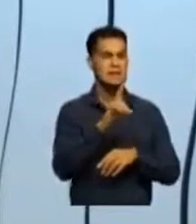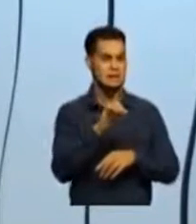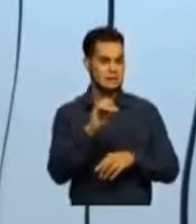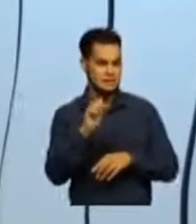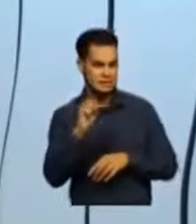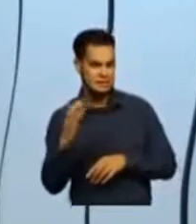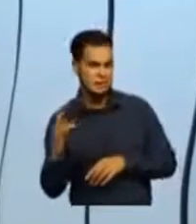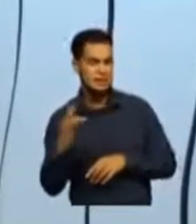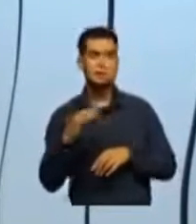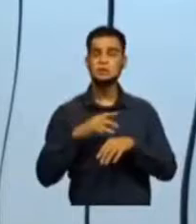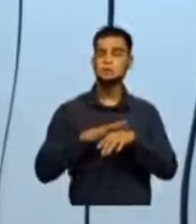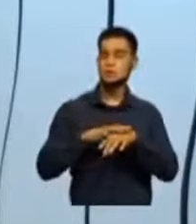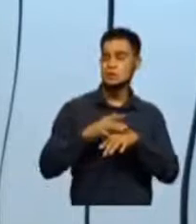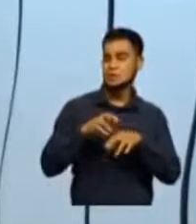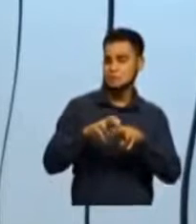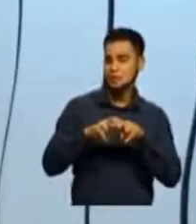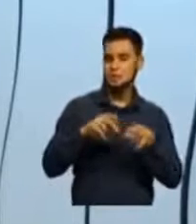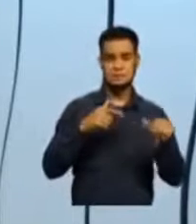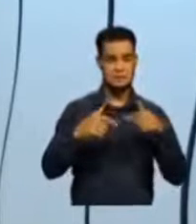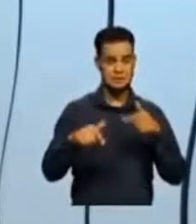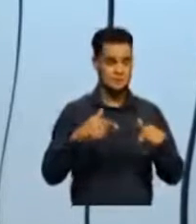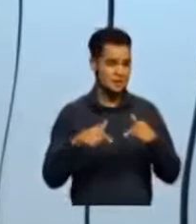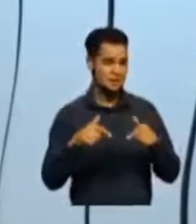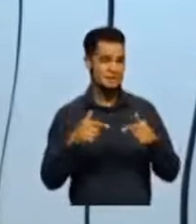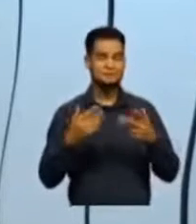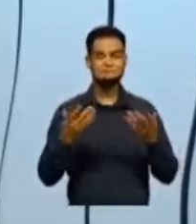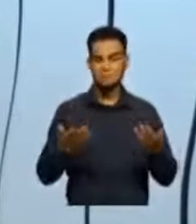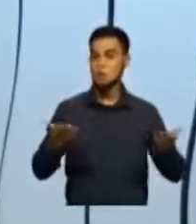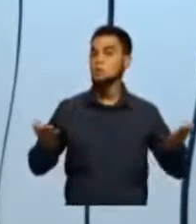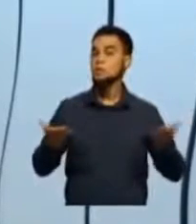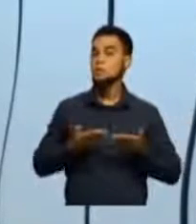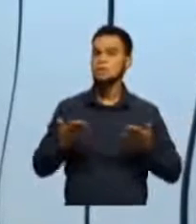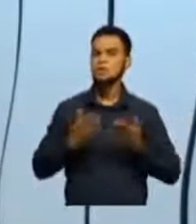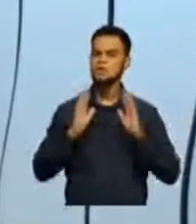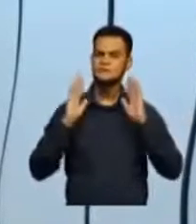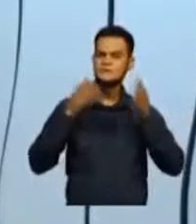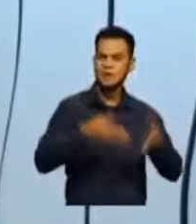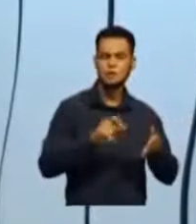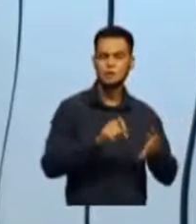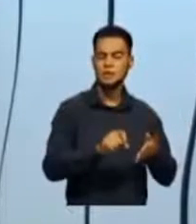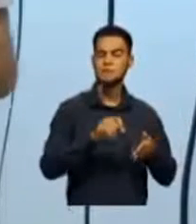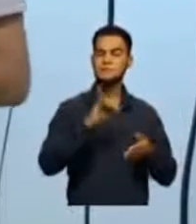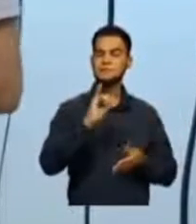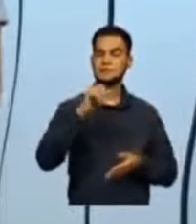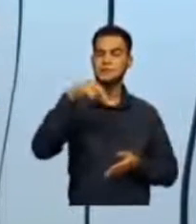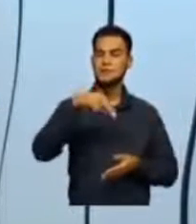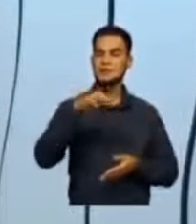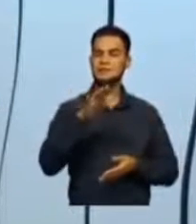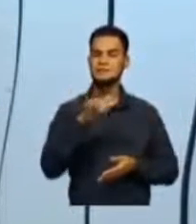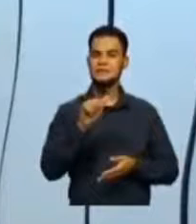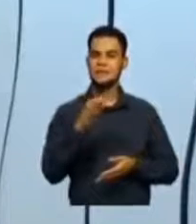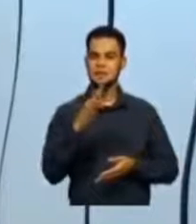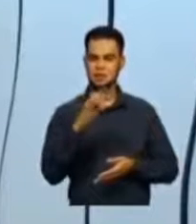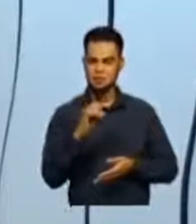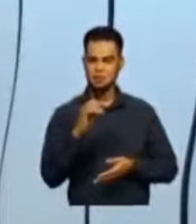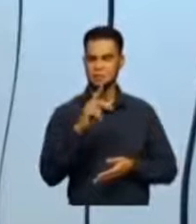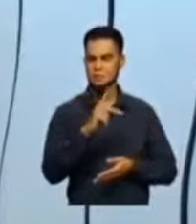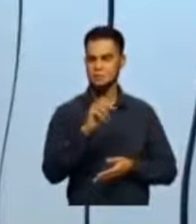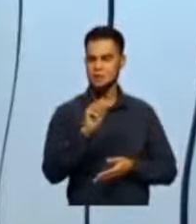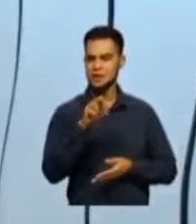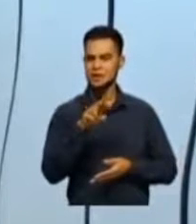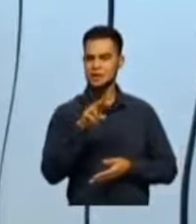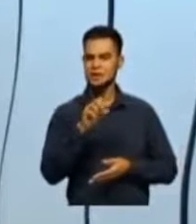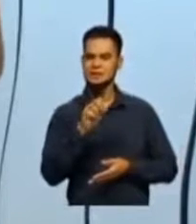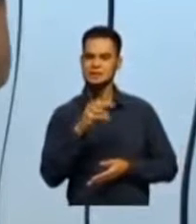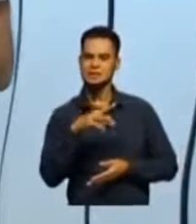doenças ocupacionais, carenciais. E hoje nós vamos dar o enfoque às doenças infectoparasitárias. Uma